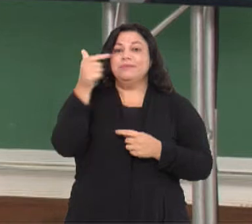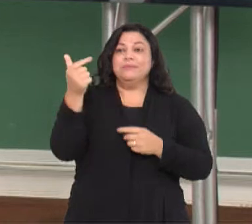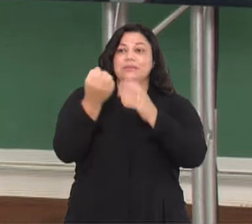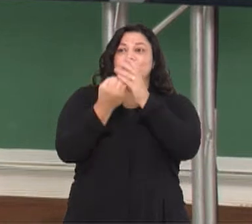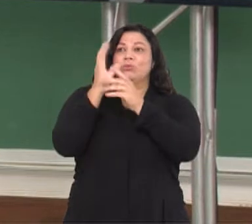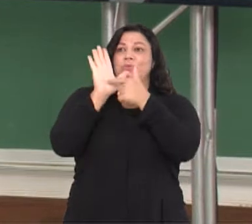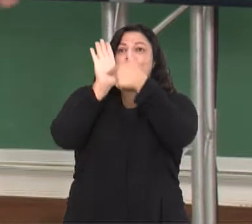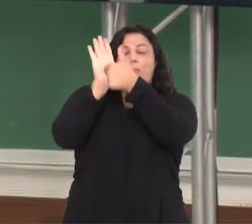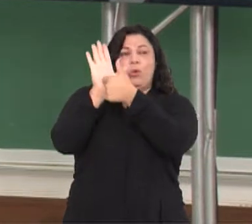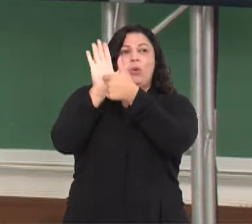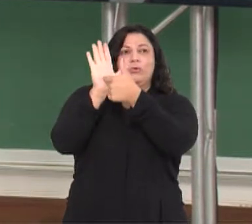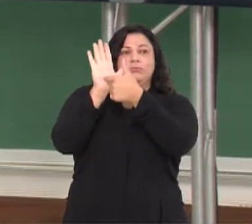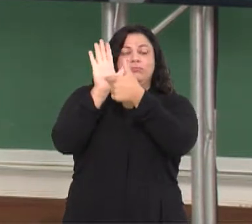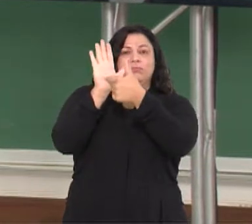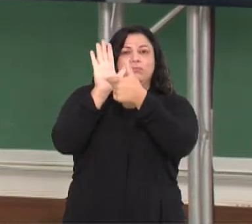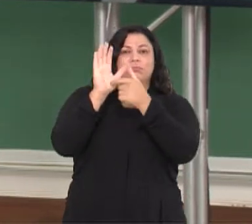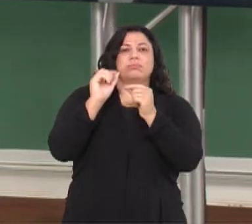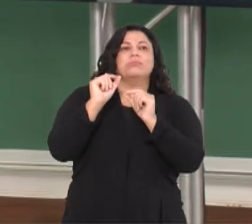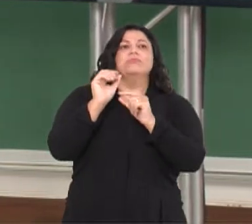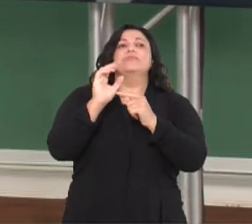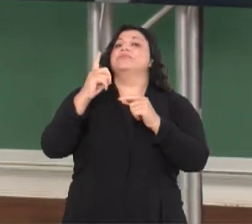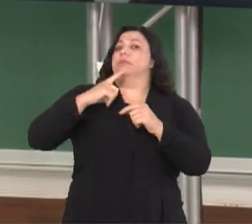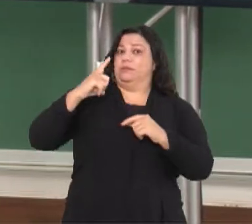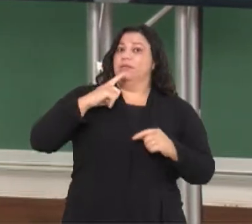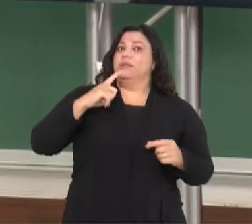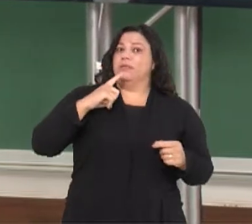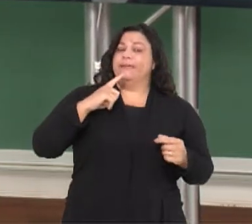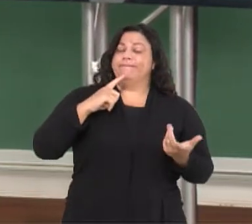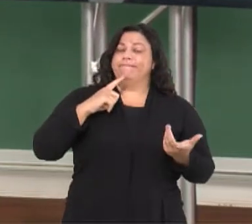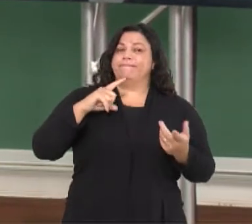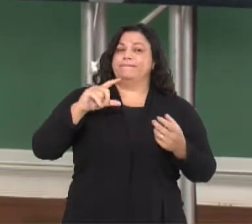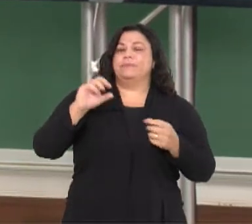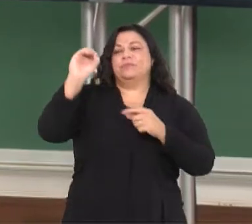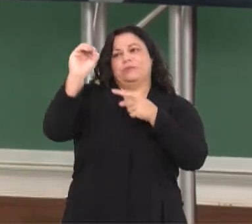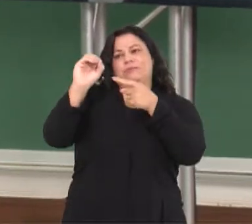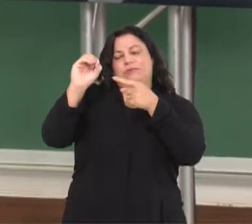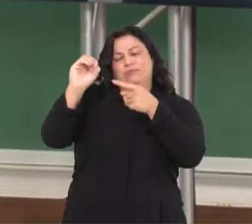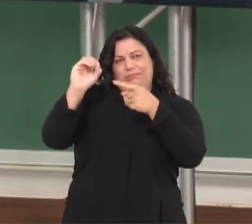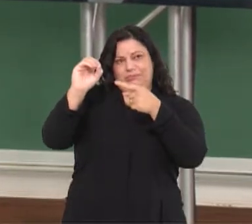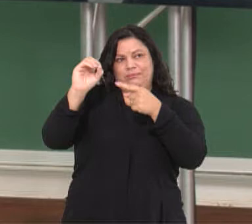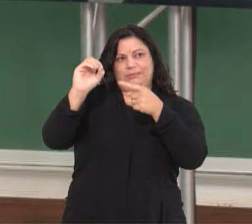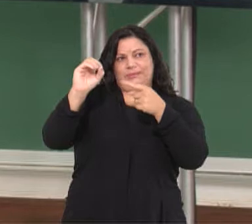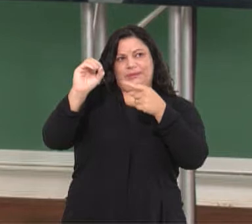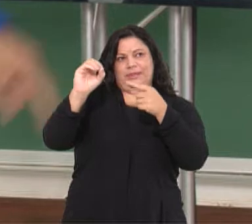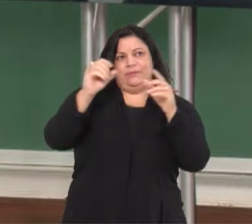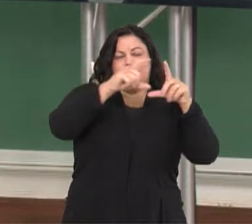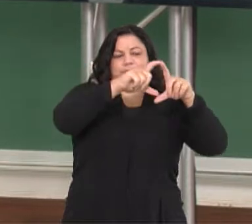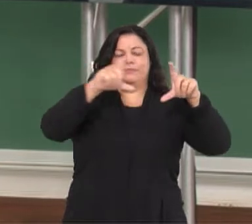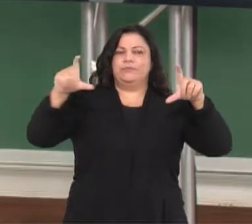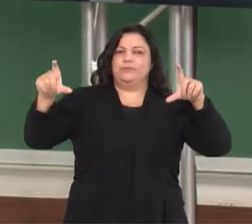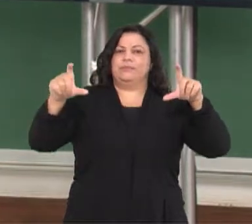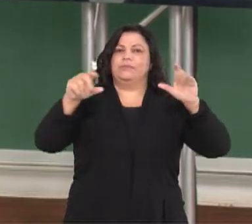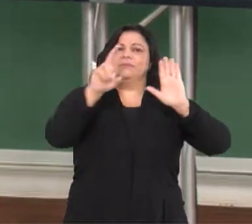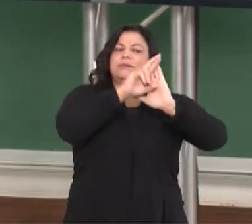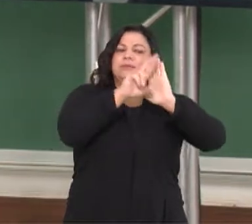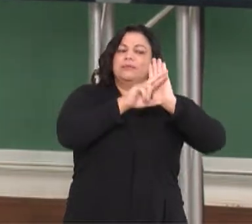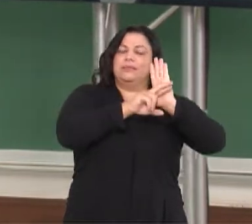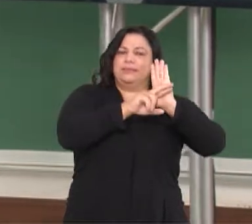coeficiente interno num polinômio definido, ele existe e com o valor zero. Então, aqui a estrutura que vocês